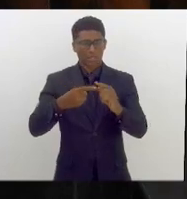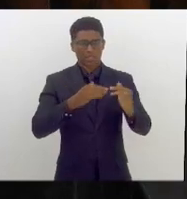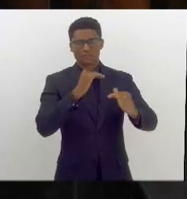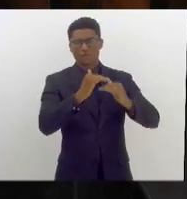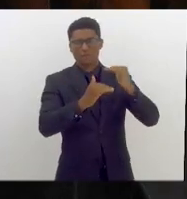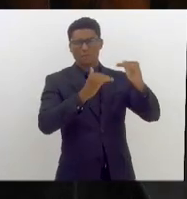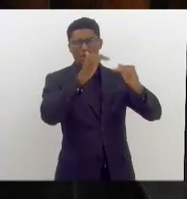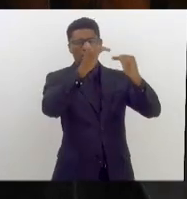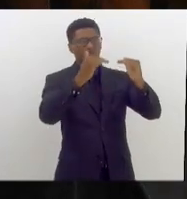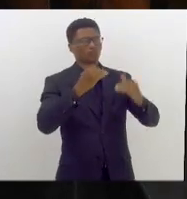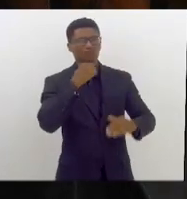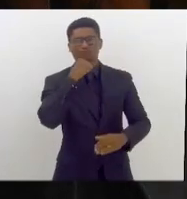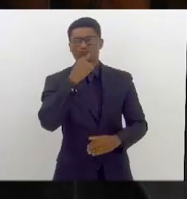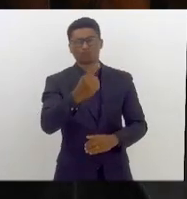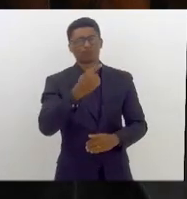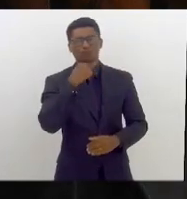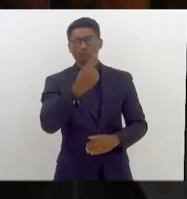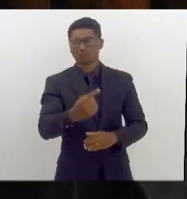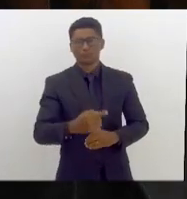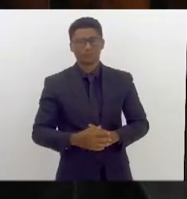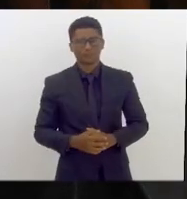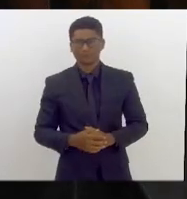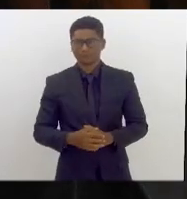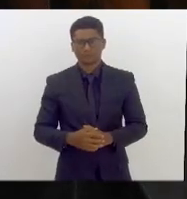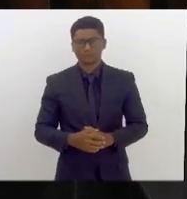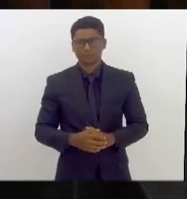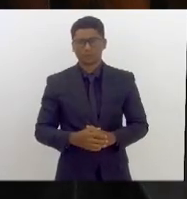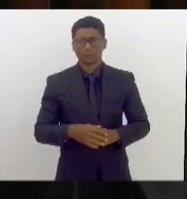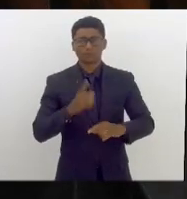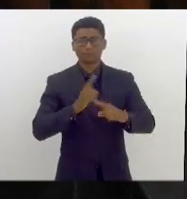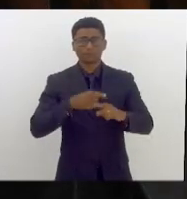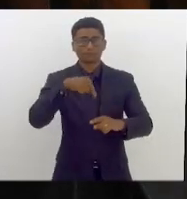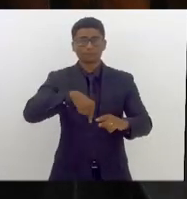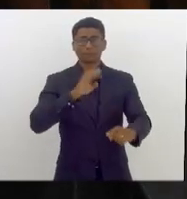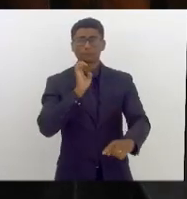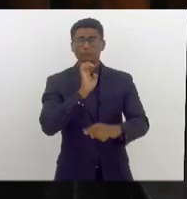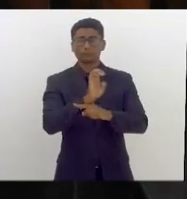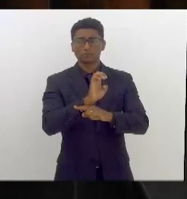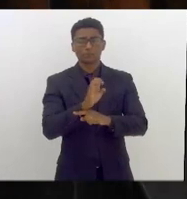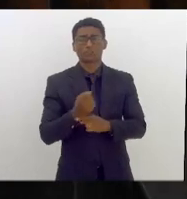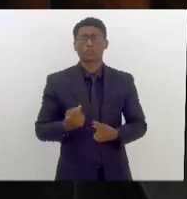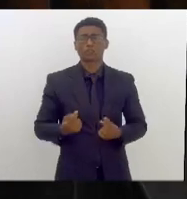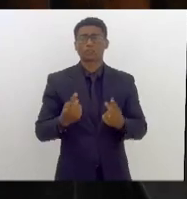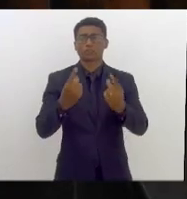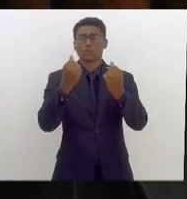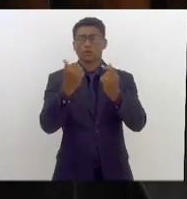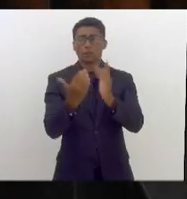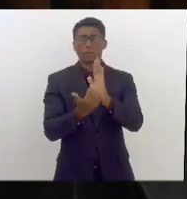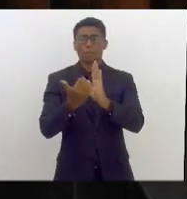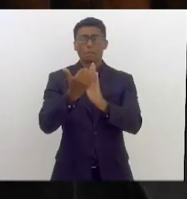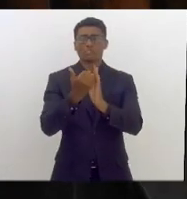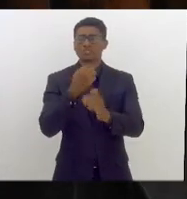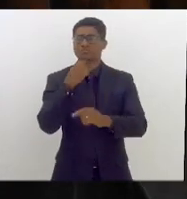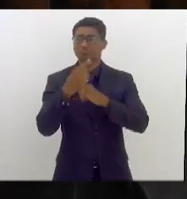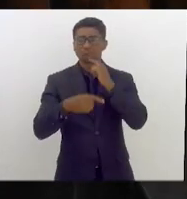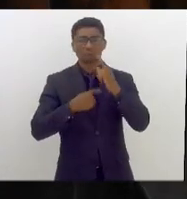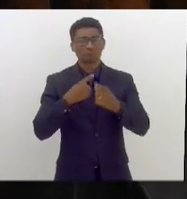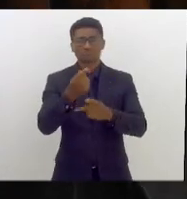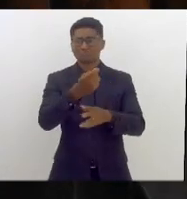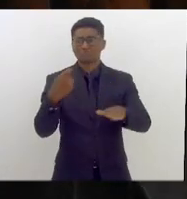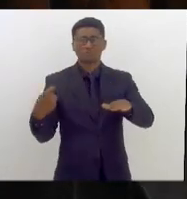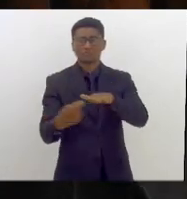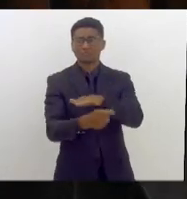desenvolvimento, porque ele não gera, ele não traz para o Estado nenhum centavo novo de dinheiro, nada, não injeta dinheiro no